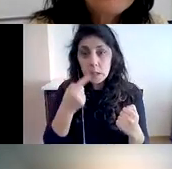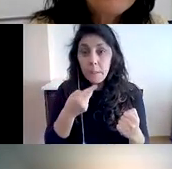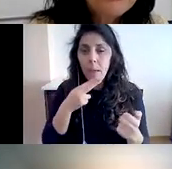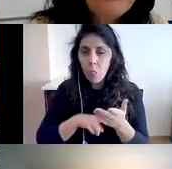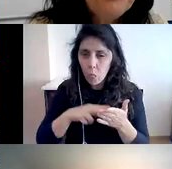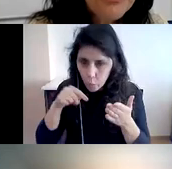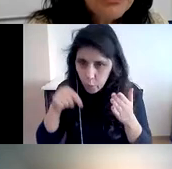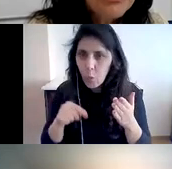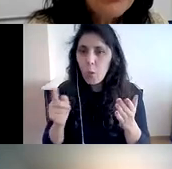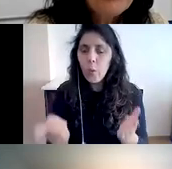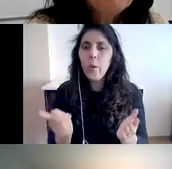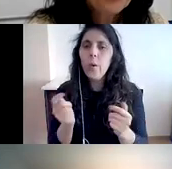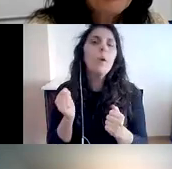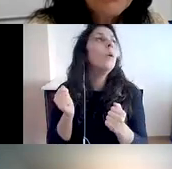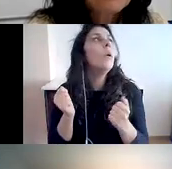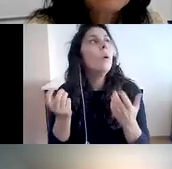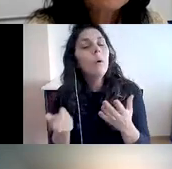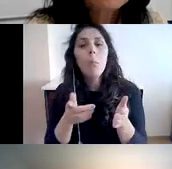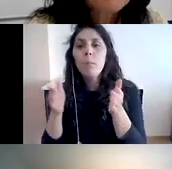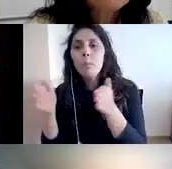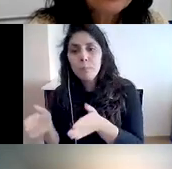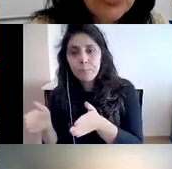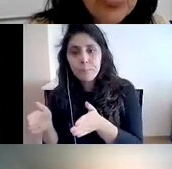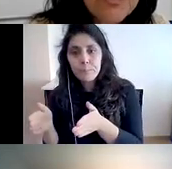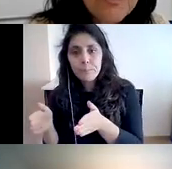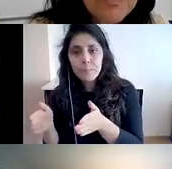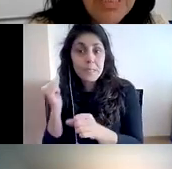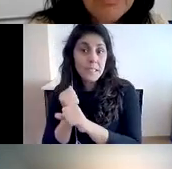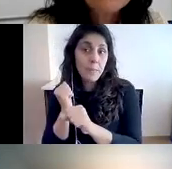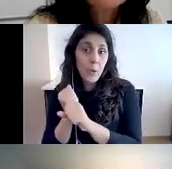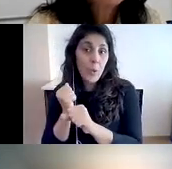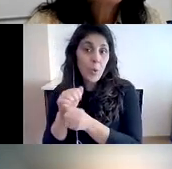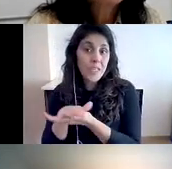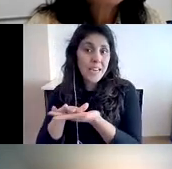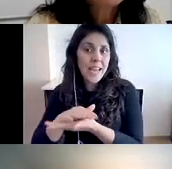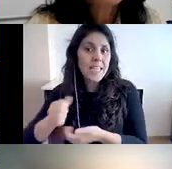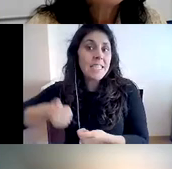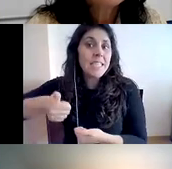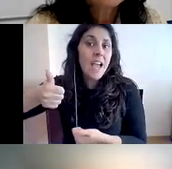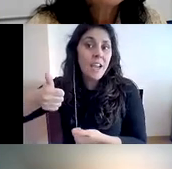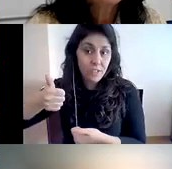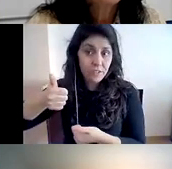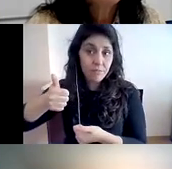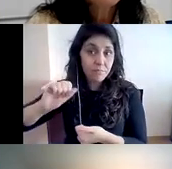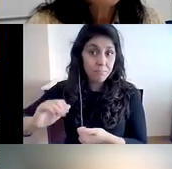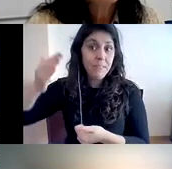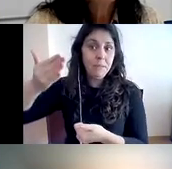que, por um lado, os chamados trabalhadores essenciais